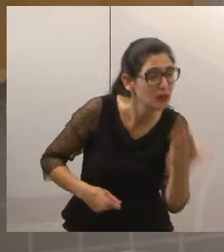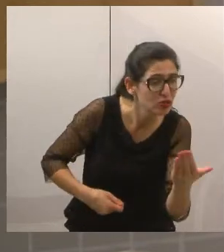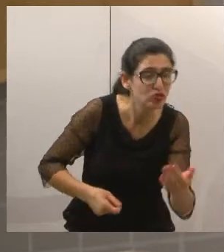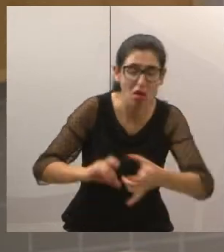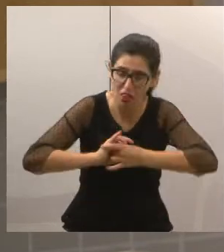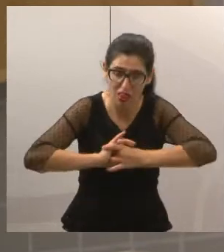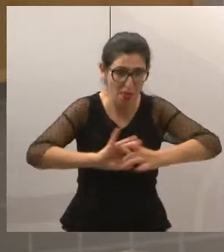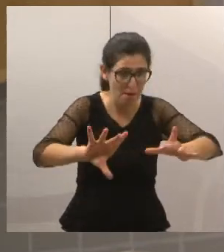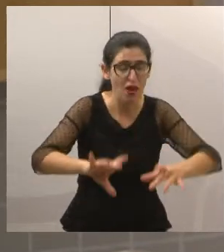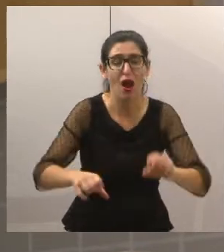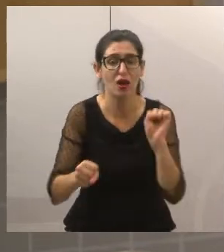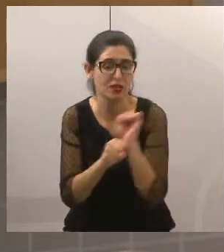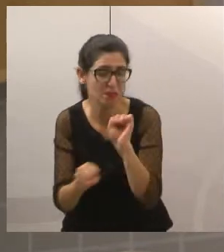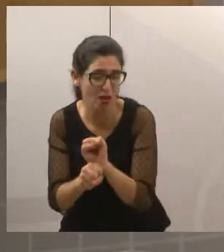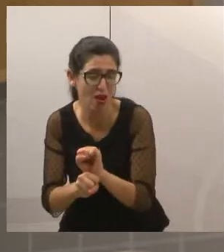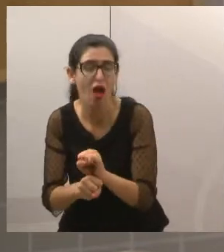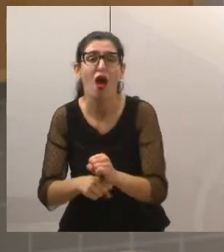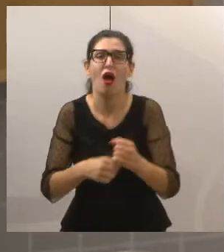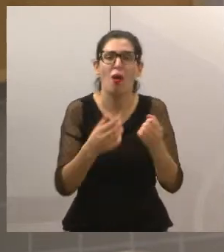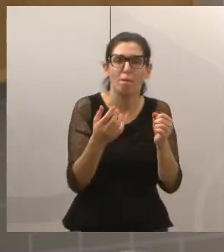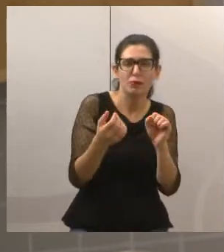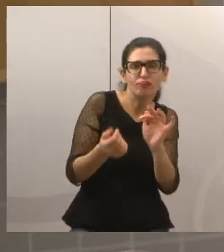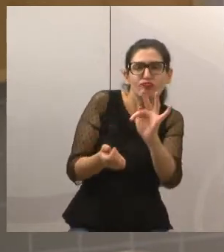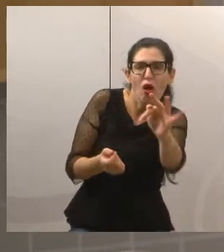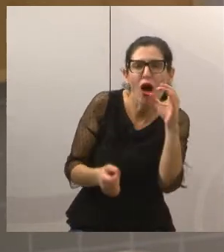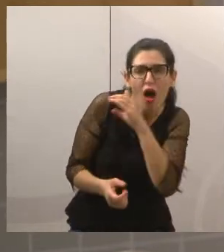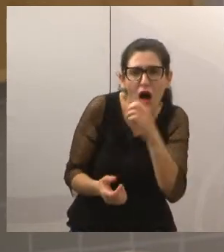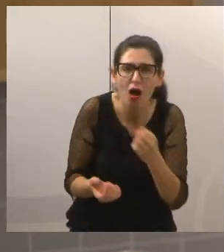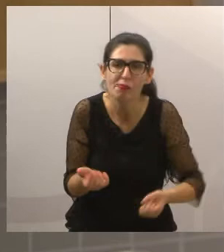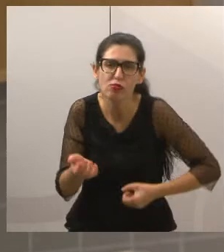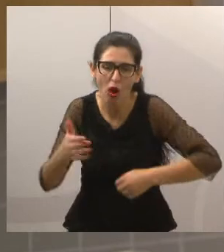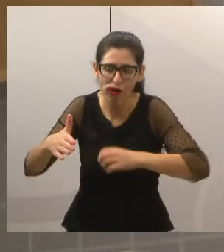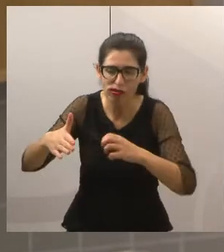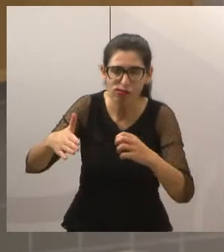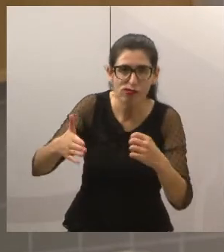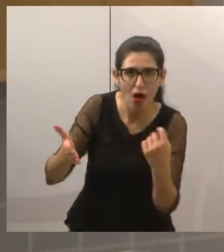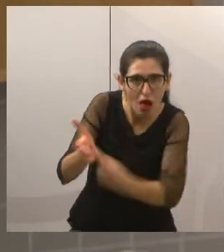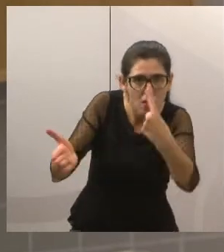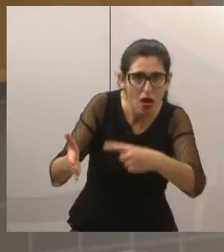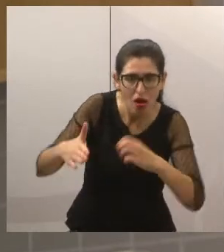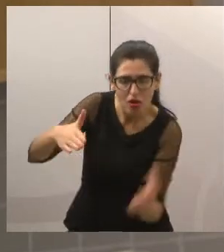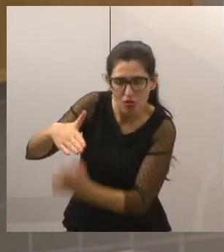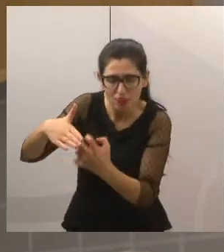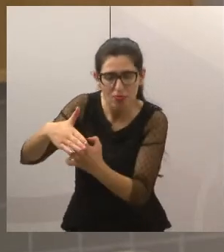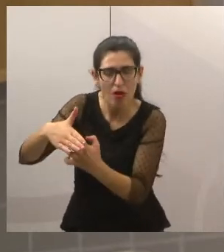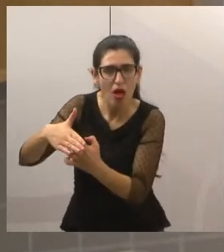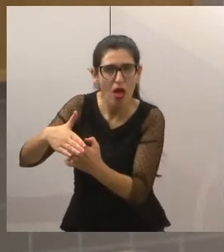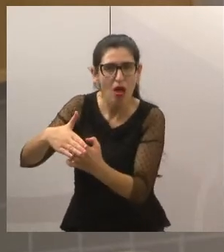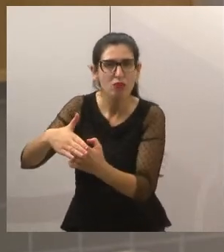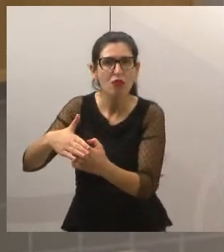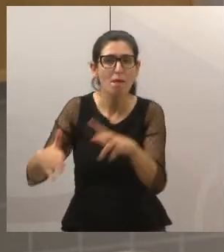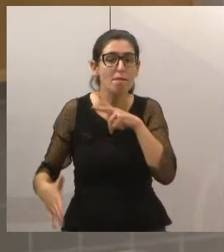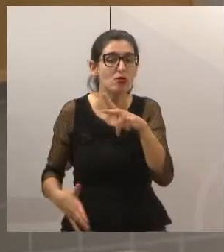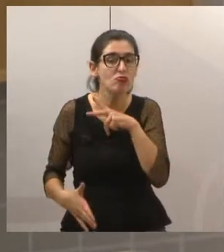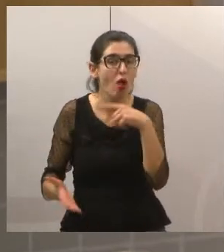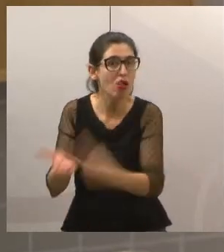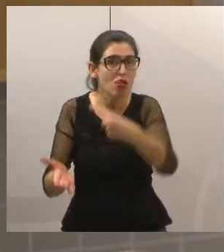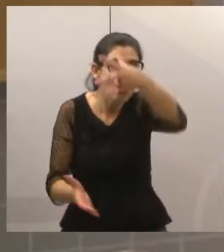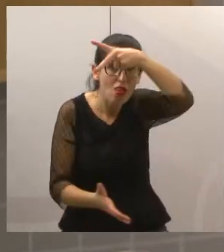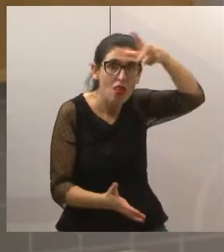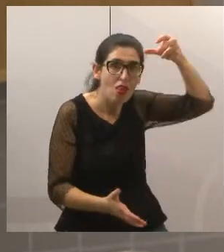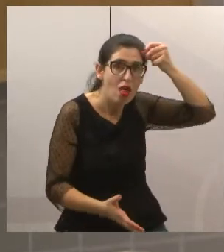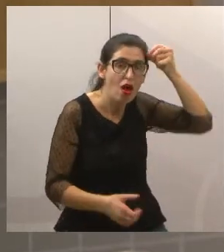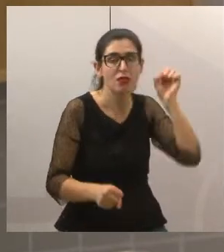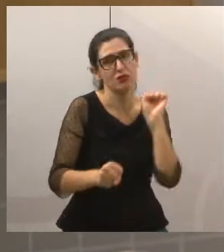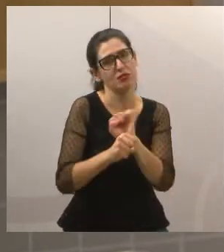próximo agora do início da execução. A gente já tem um contrato com uma empresa, tem um processo de licitação. O processo de licitação de uma obra desse